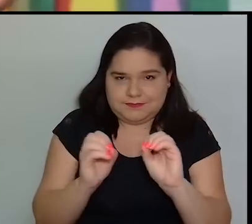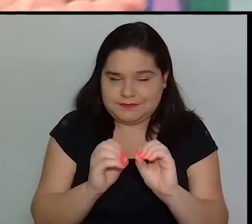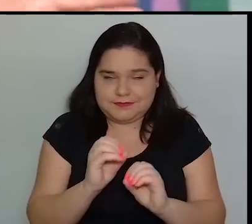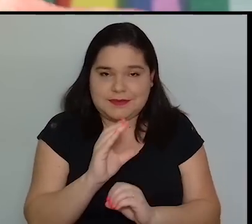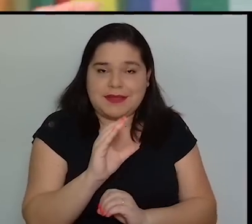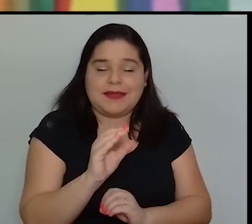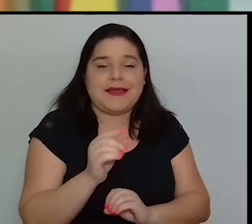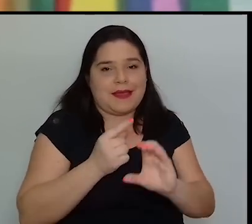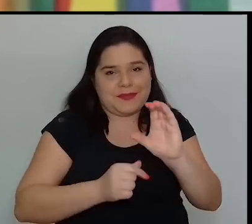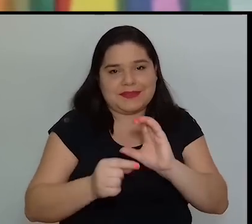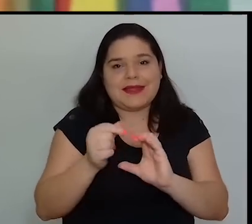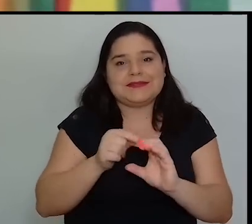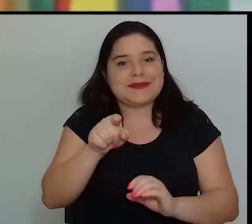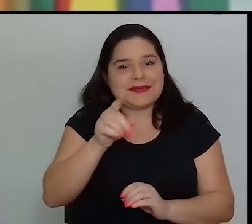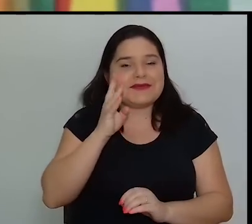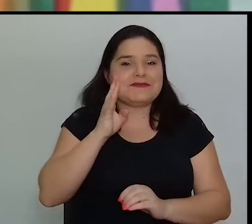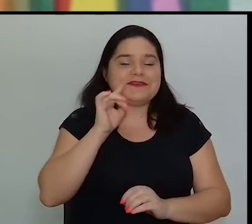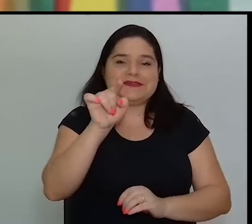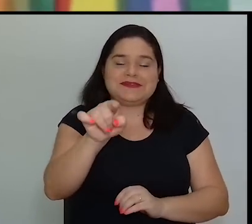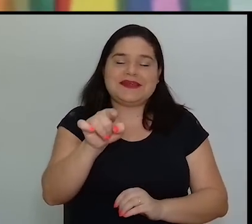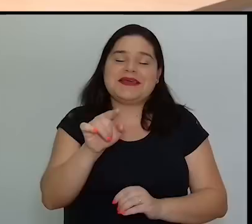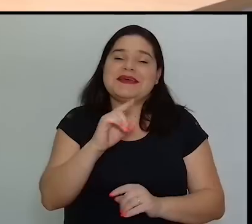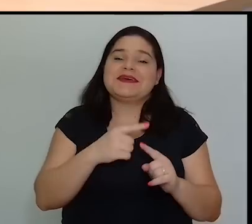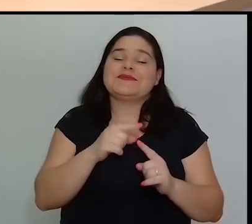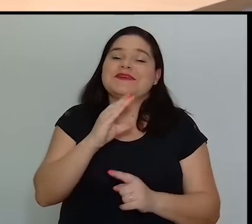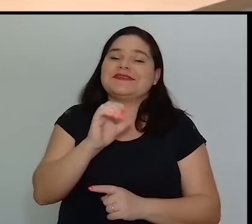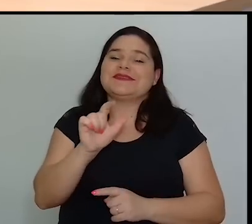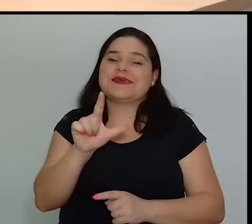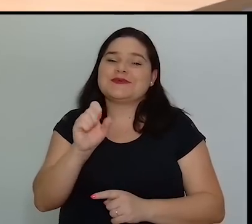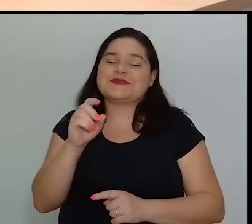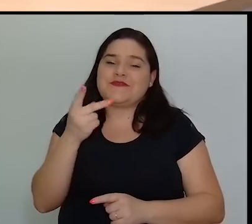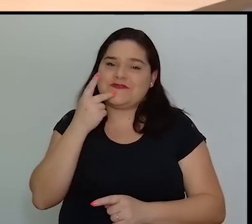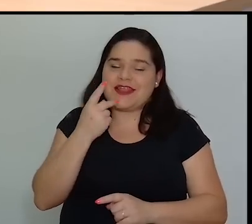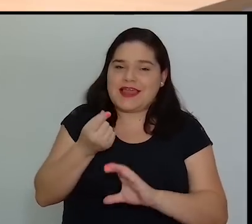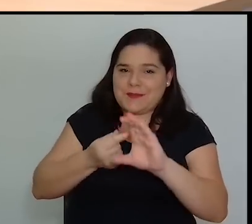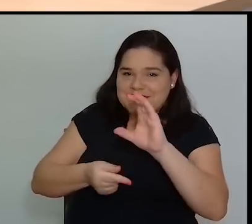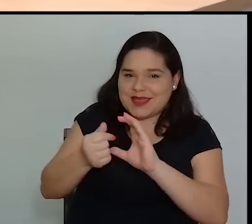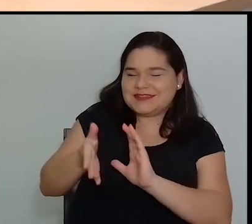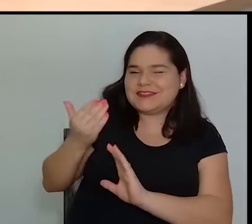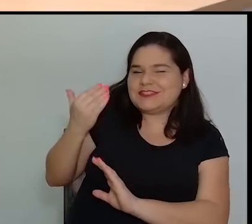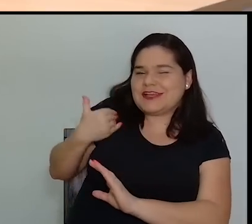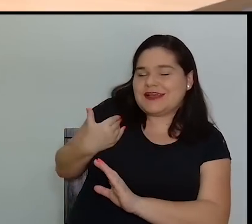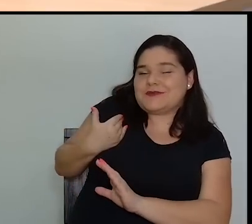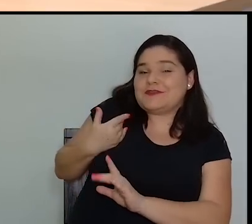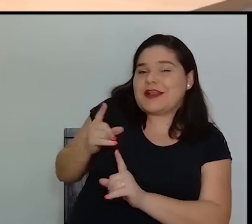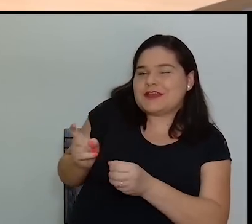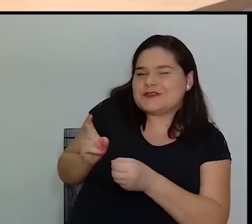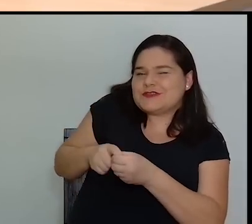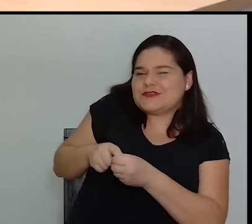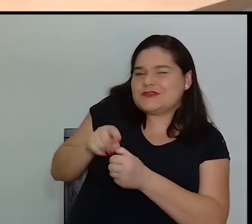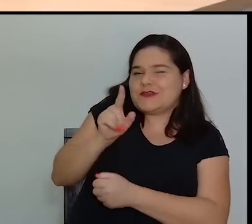é um cara que fala que ele é capitalista Desde quando ele era sócio da Nike